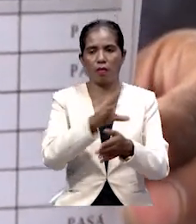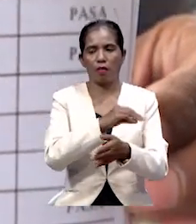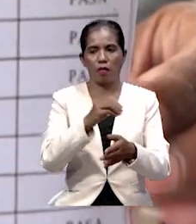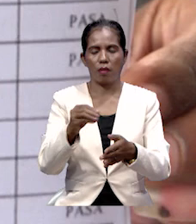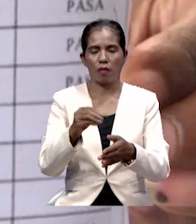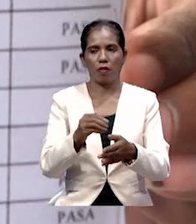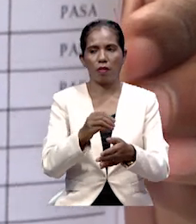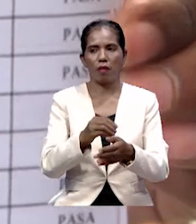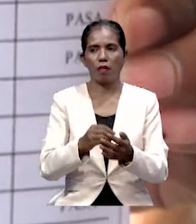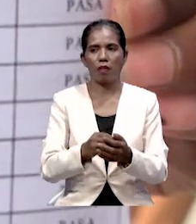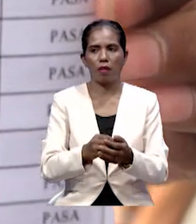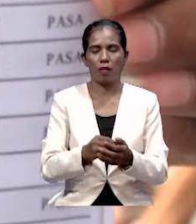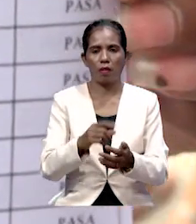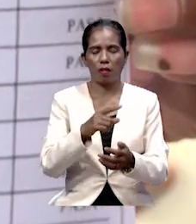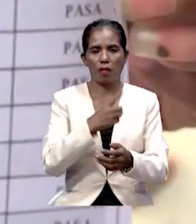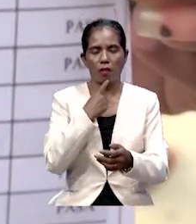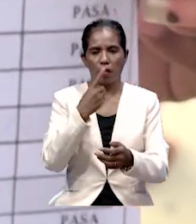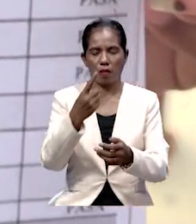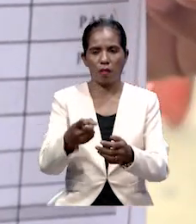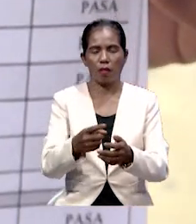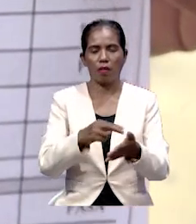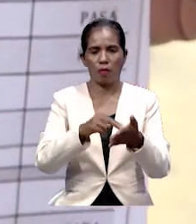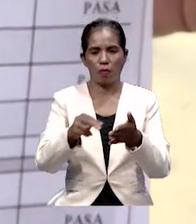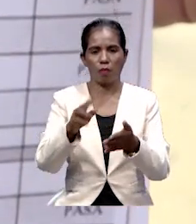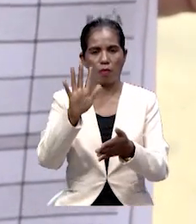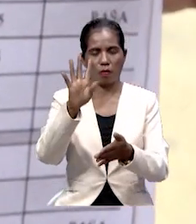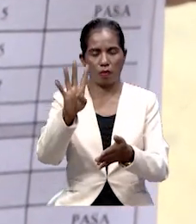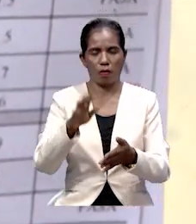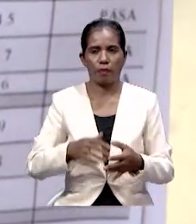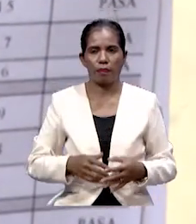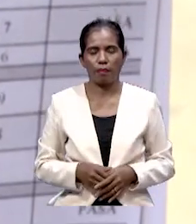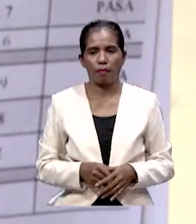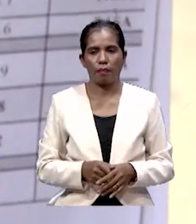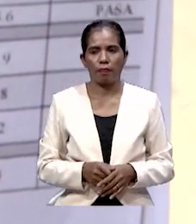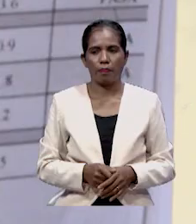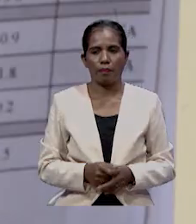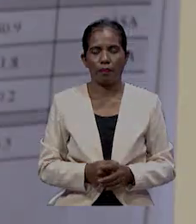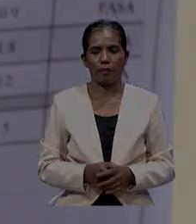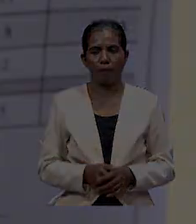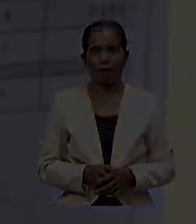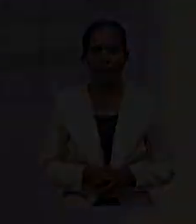no dar gestor ba área protegida, no nível 4. Zaimiro Santos, Leopoldine de Carvalho, Gemen.